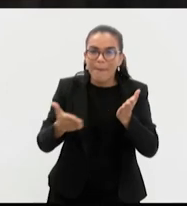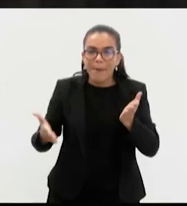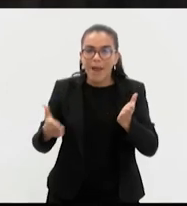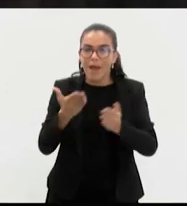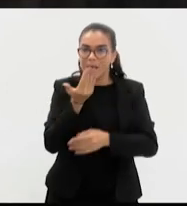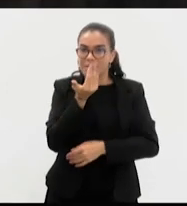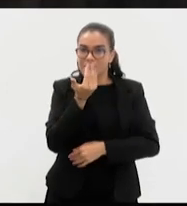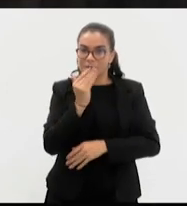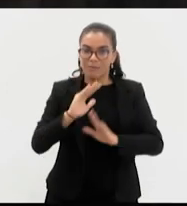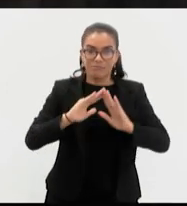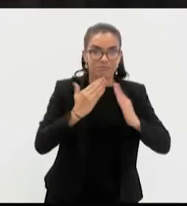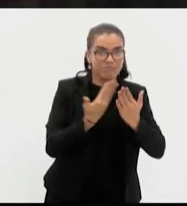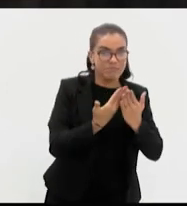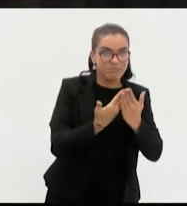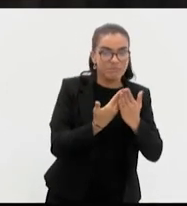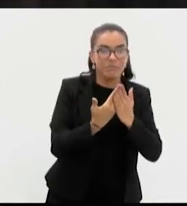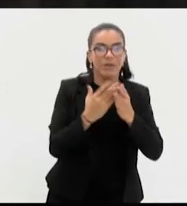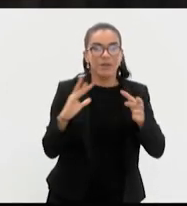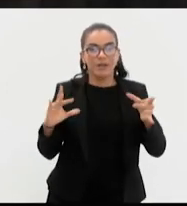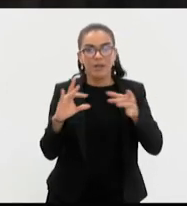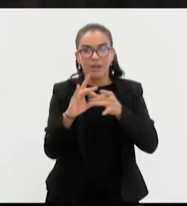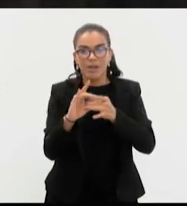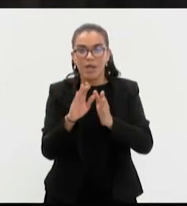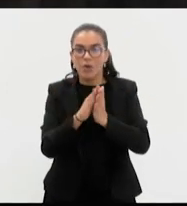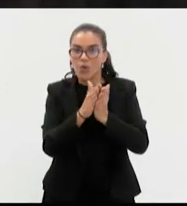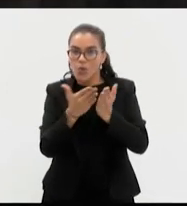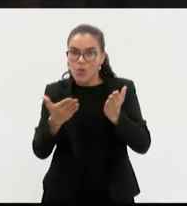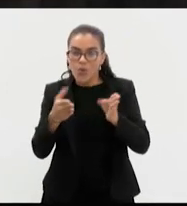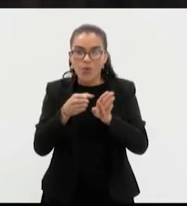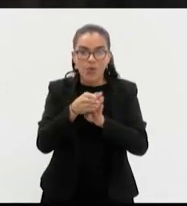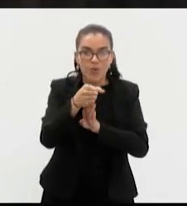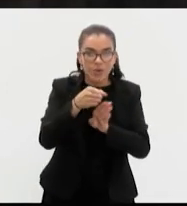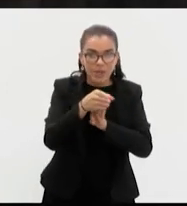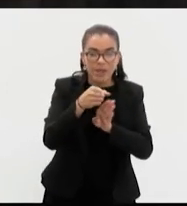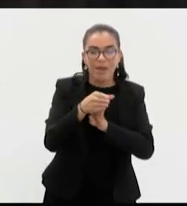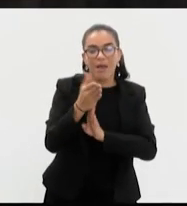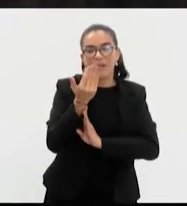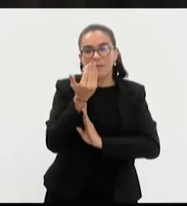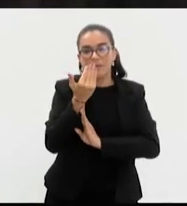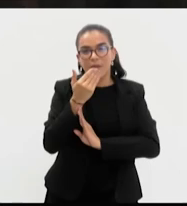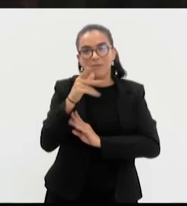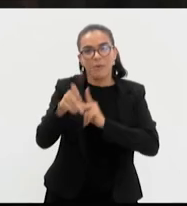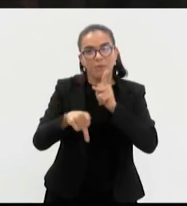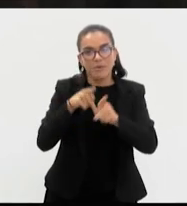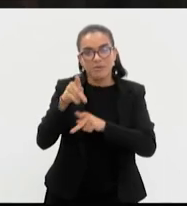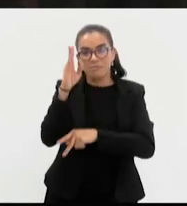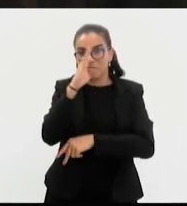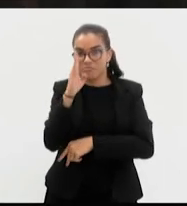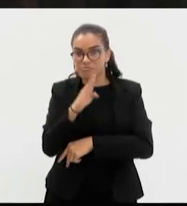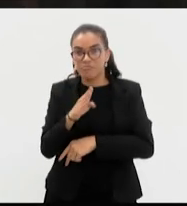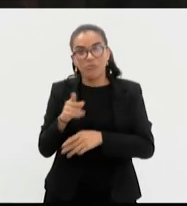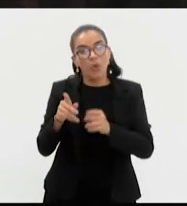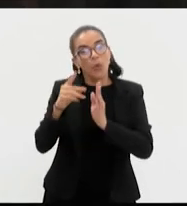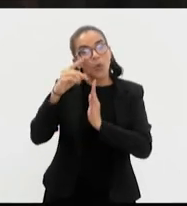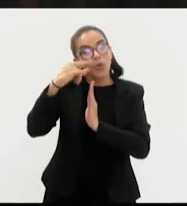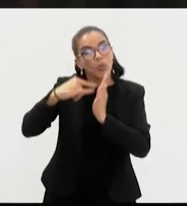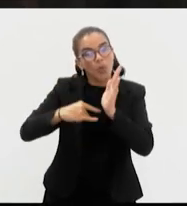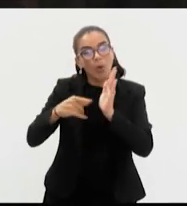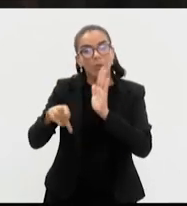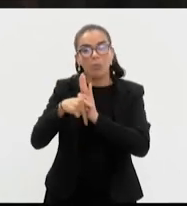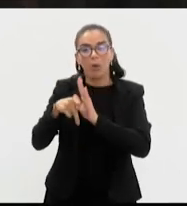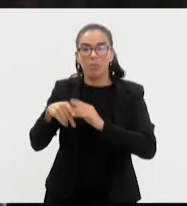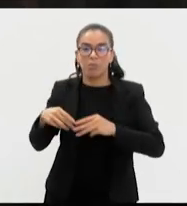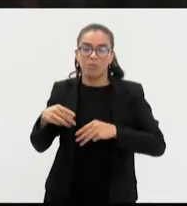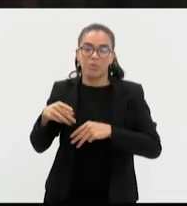escolas em sintonia com o guia alimentar para a população brasileira documento do do Ministério da Saúde está na